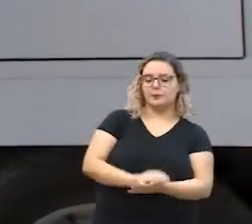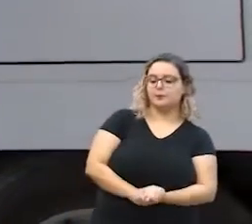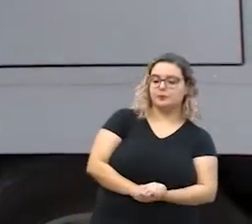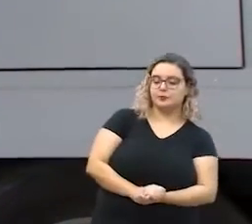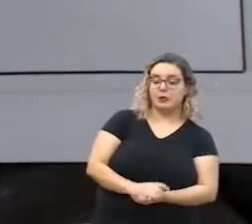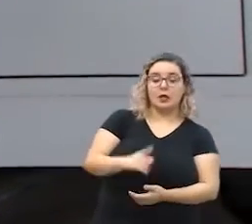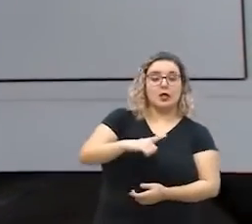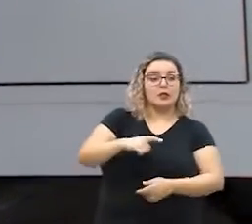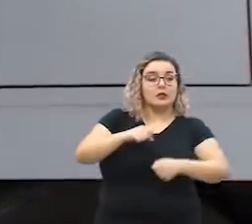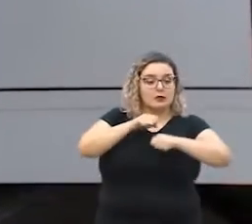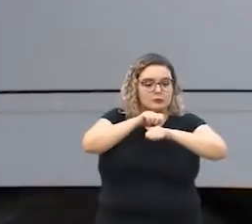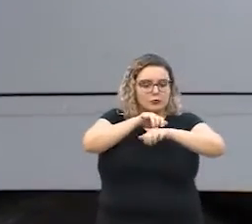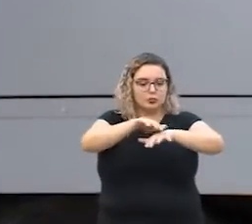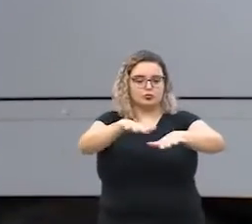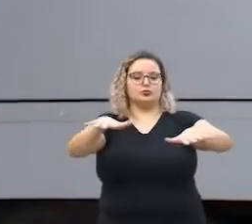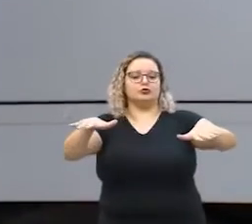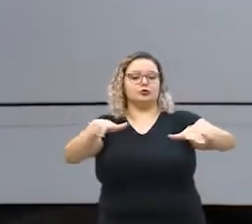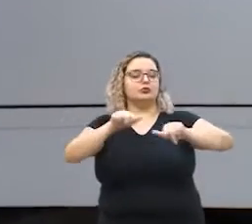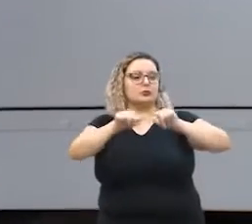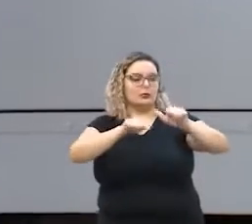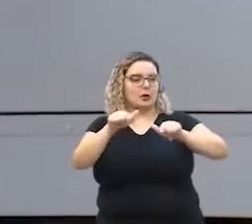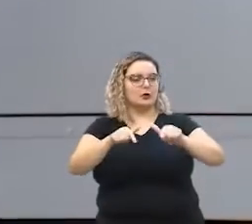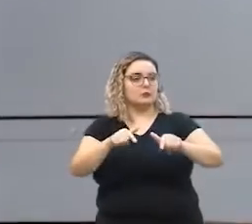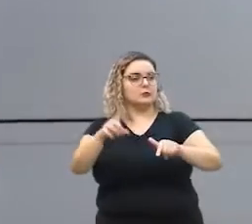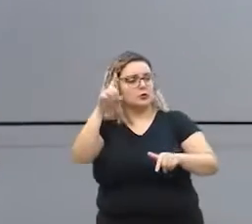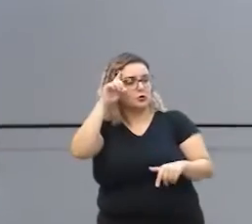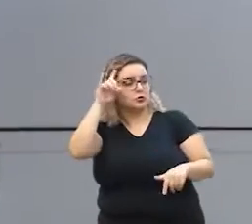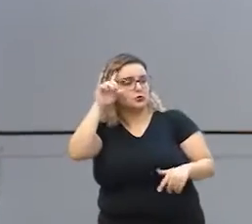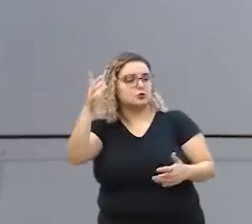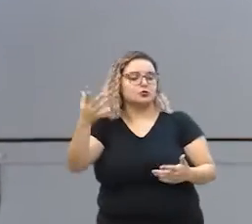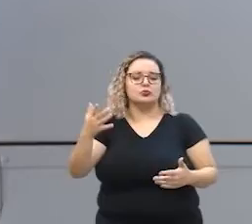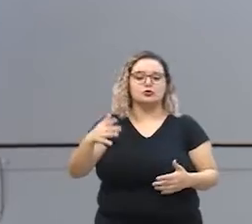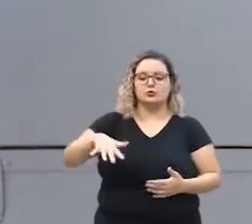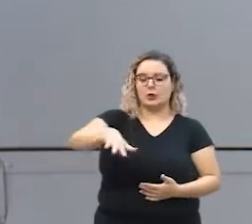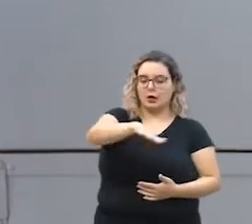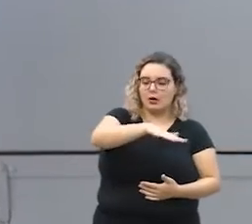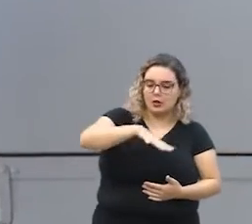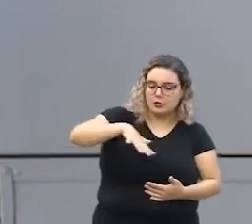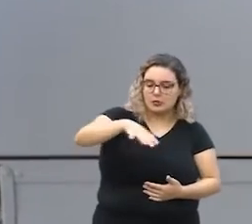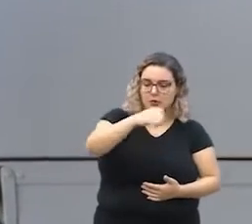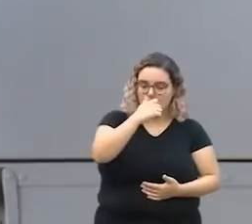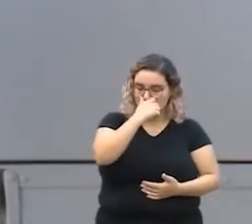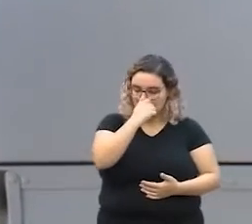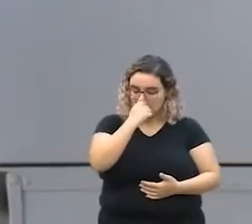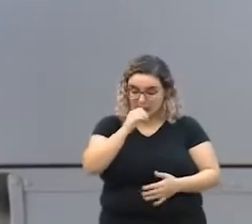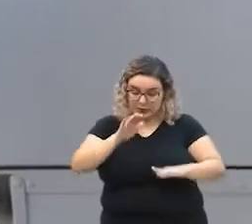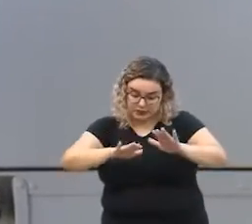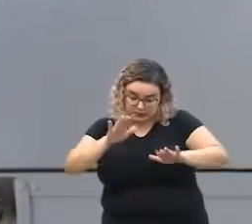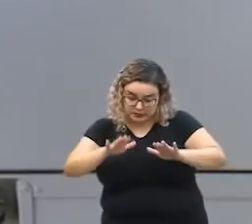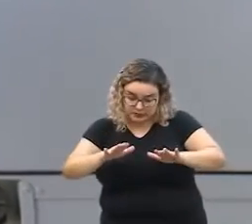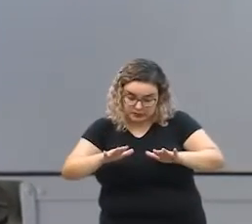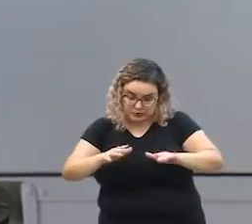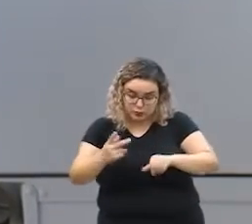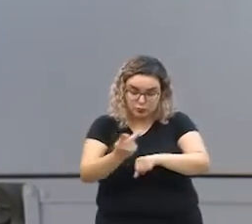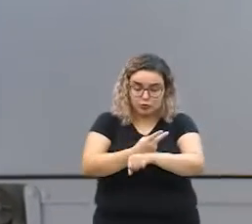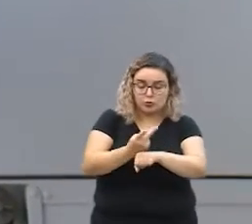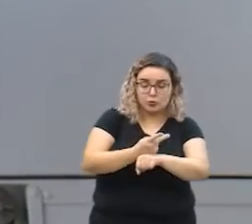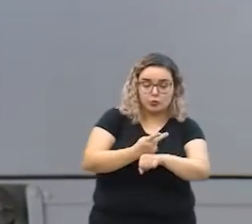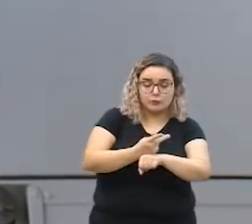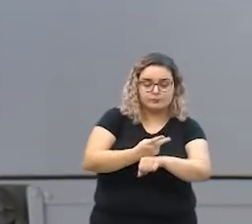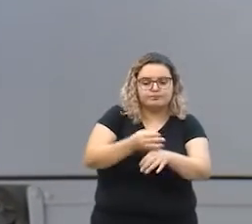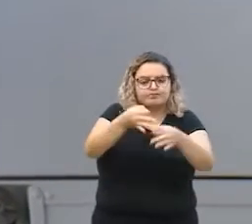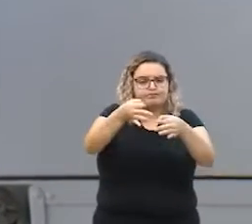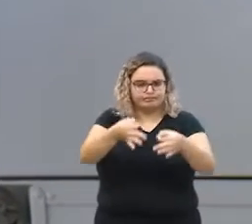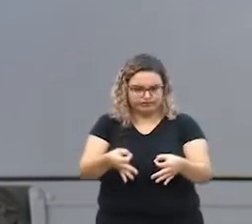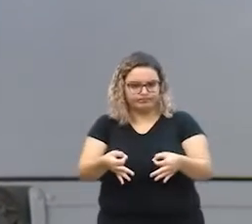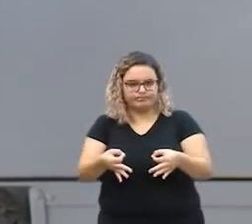a amplitude do serviço, né? Ele está no dia a dia, no serviço de campo, e geralmente ele busca um aperfeiçoamento. A